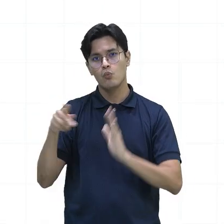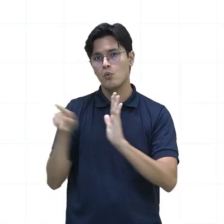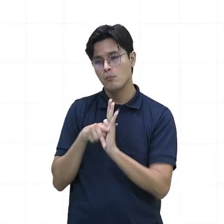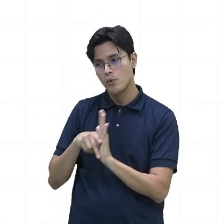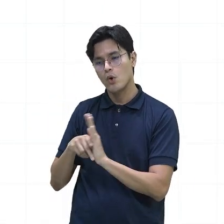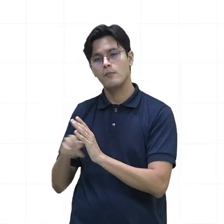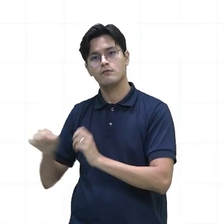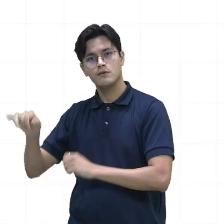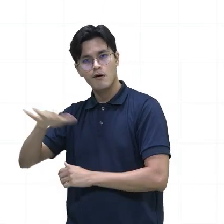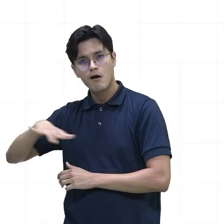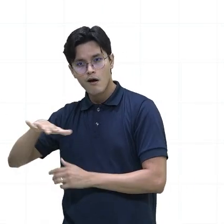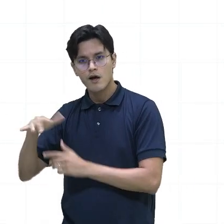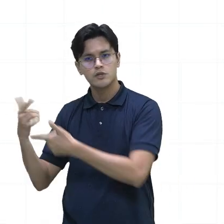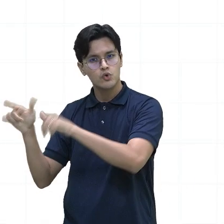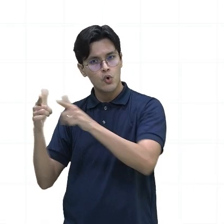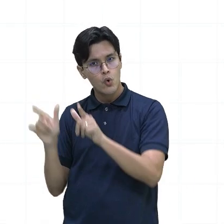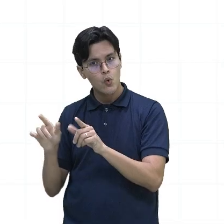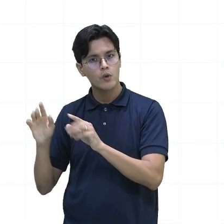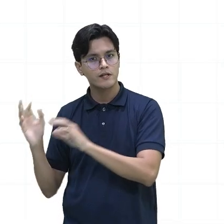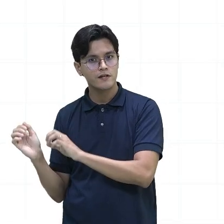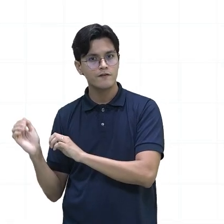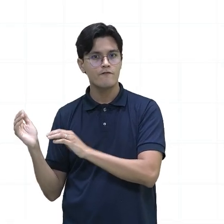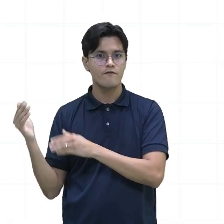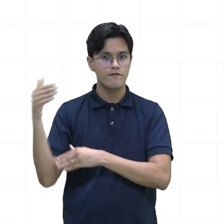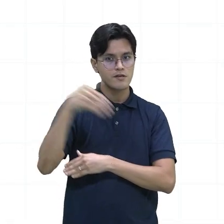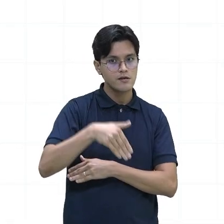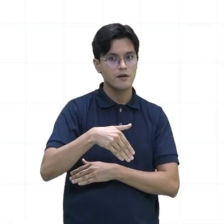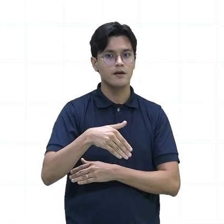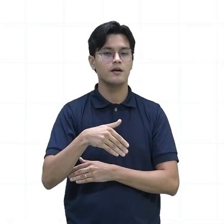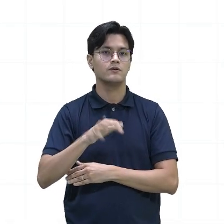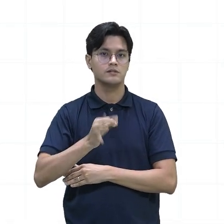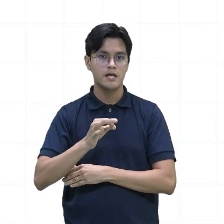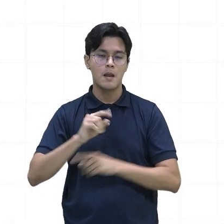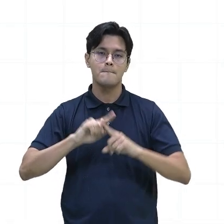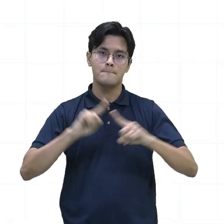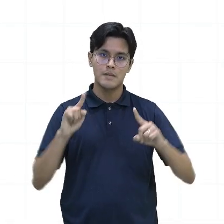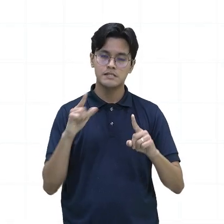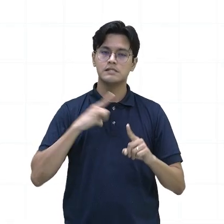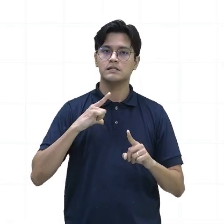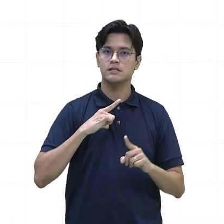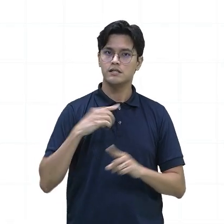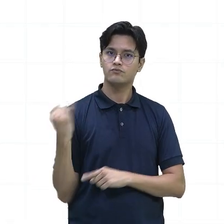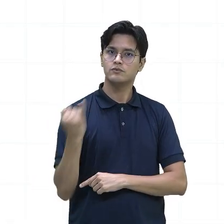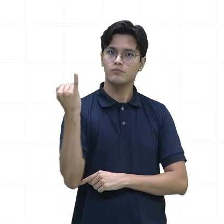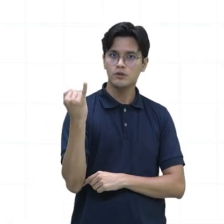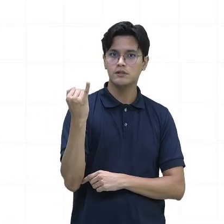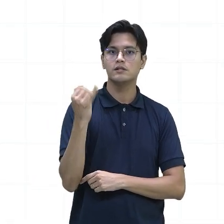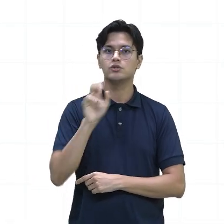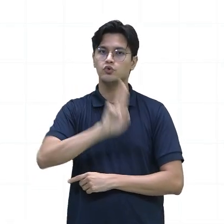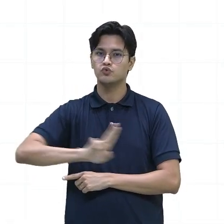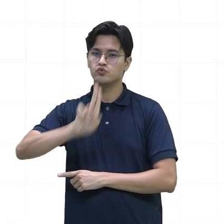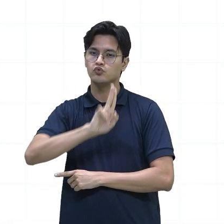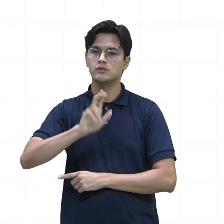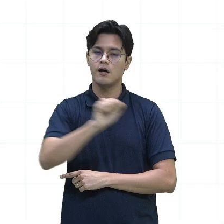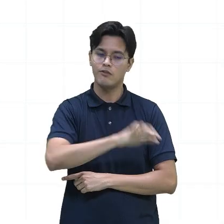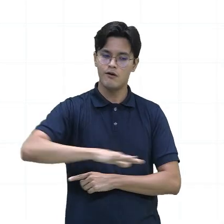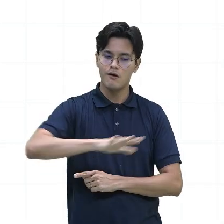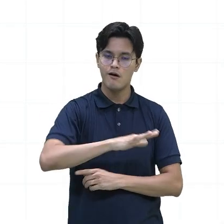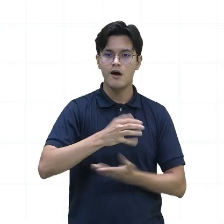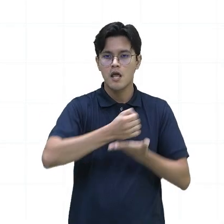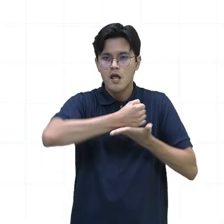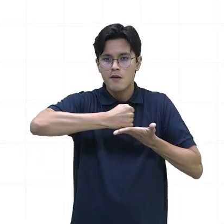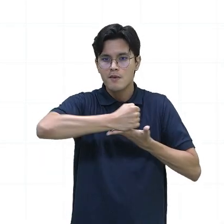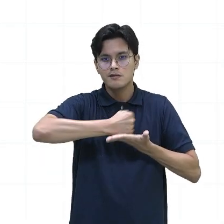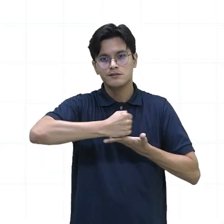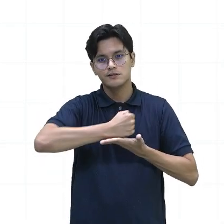têm importância no uso medicinal delas, ou algum outro uso de potencial